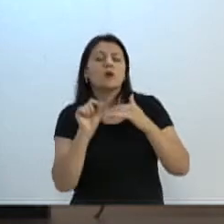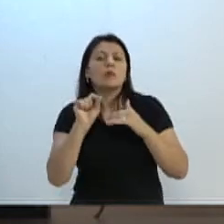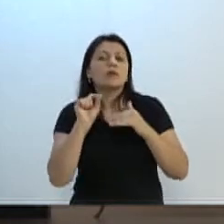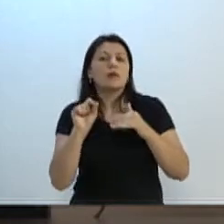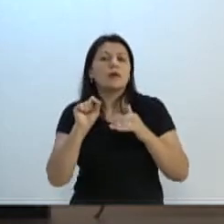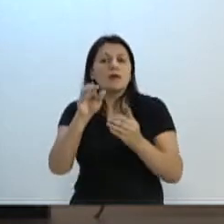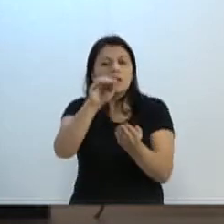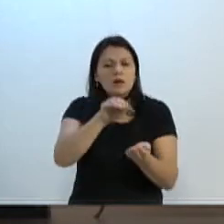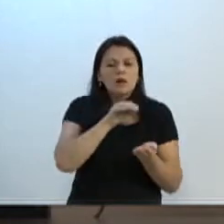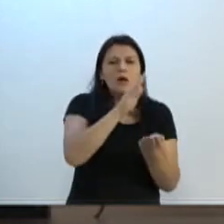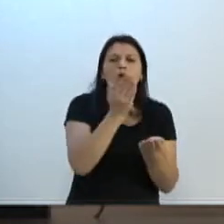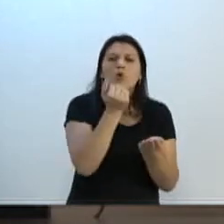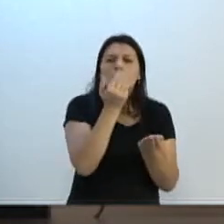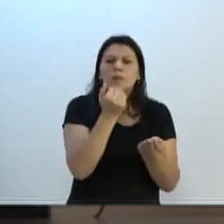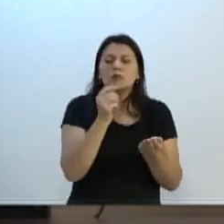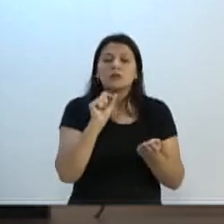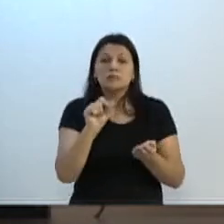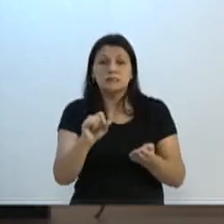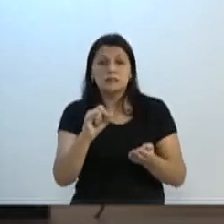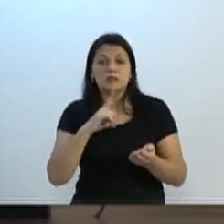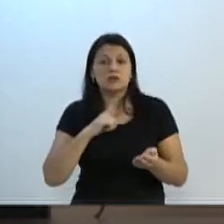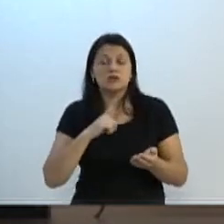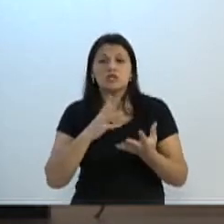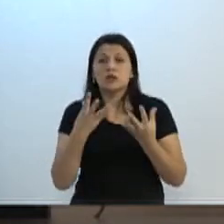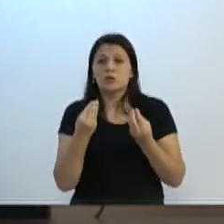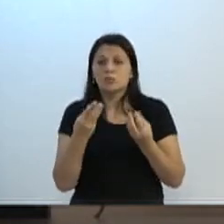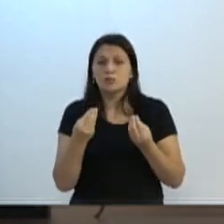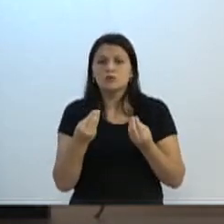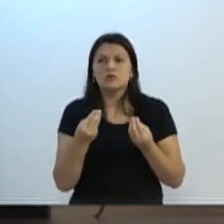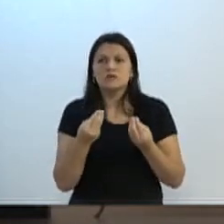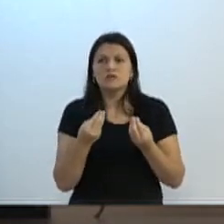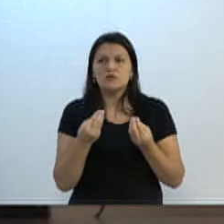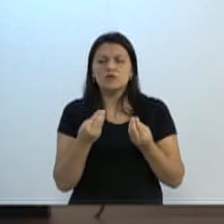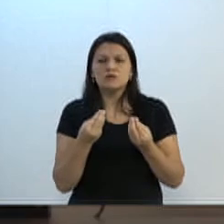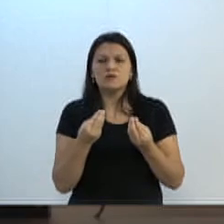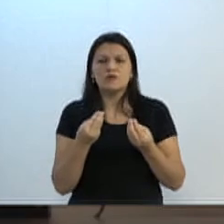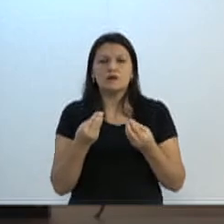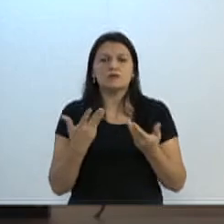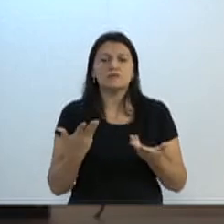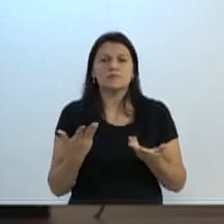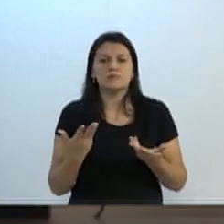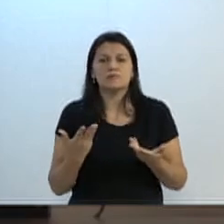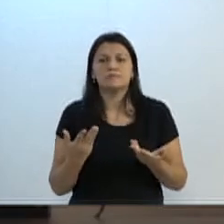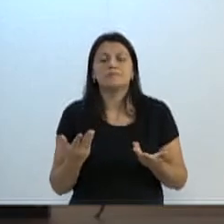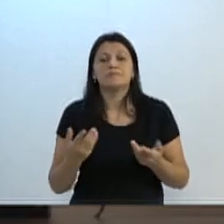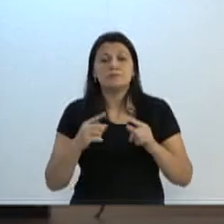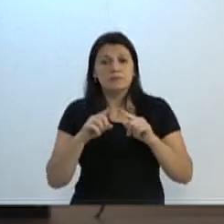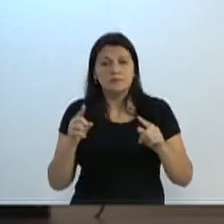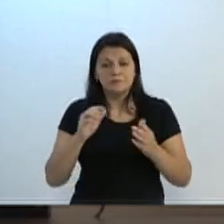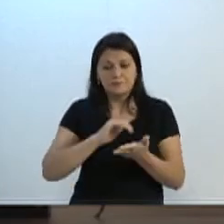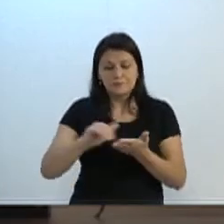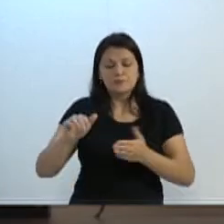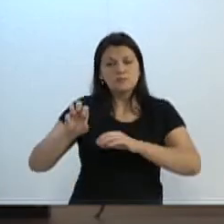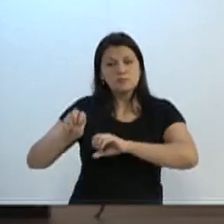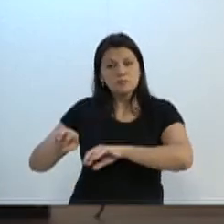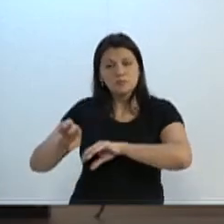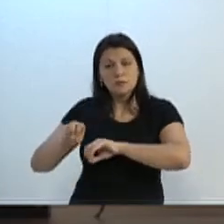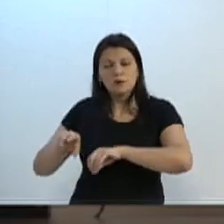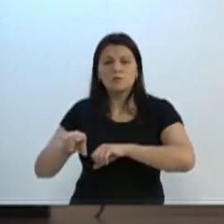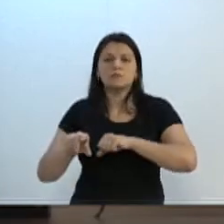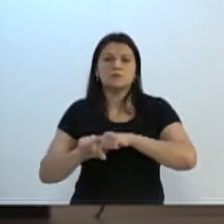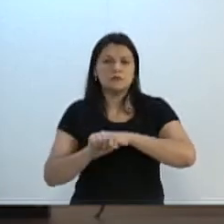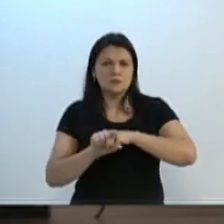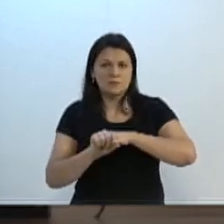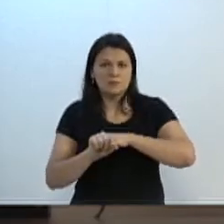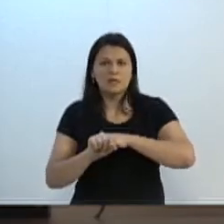saber se tinha muitos casos desse. Relevei essas situações dos casos pontuais à Secretaria de Educação, entrei em contato,